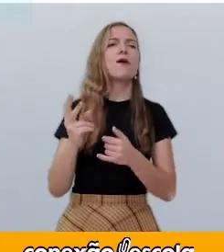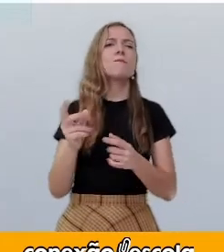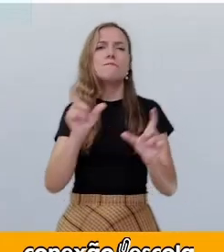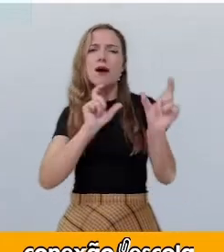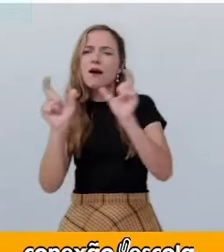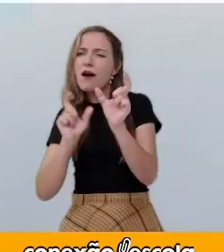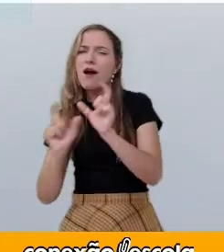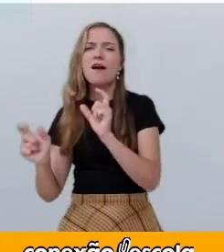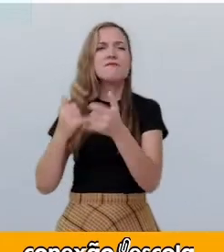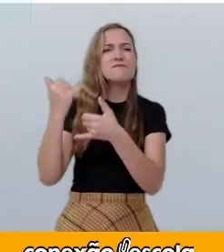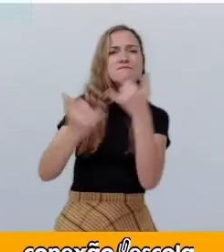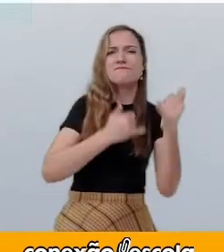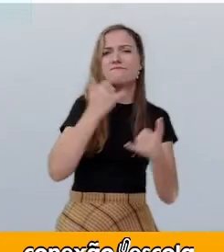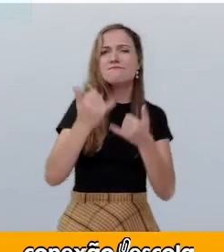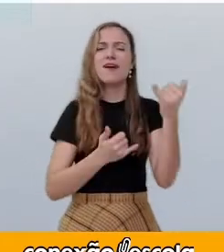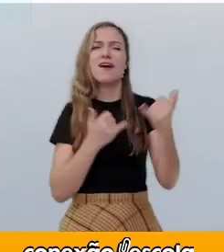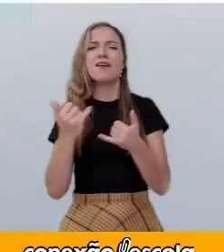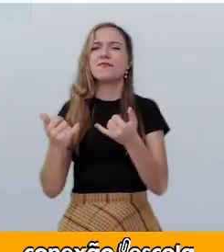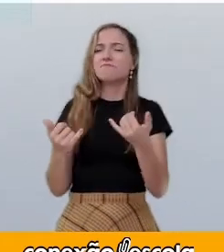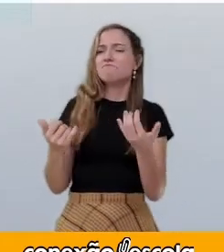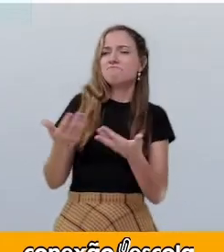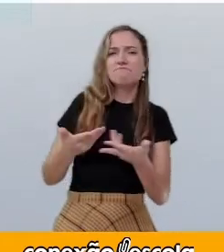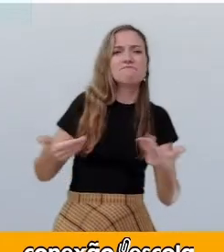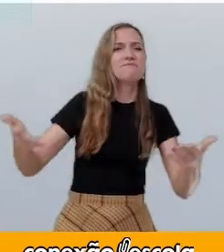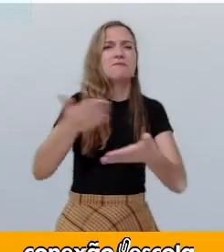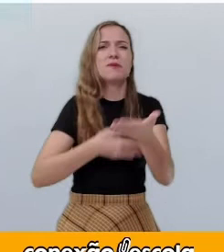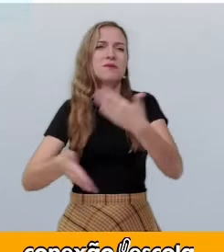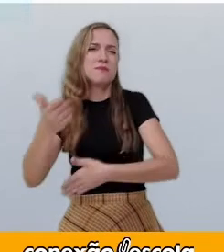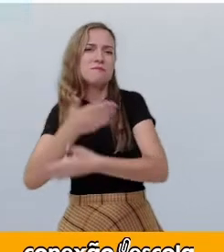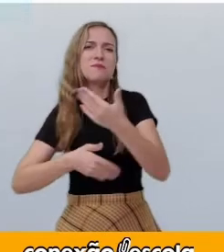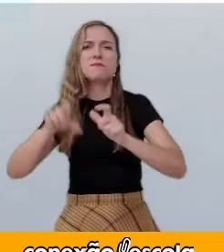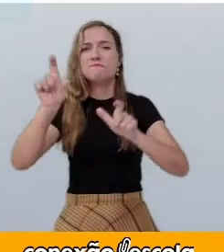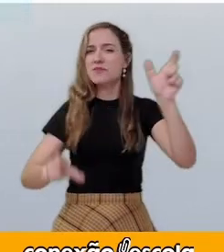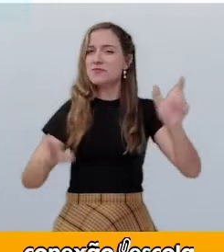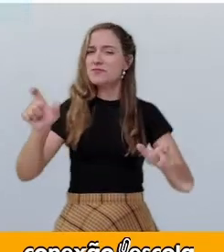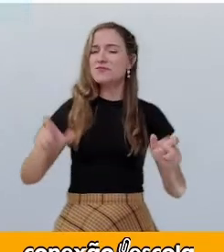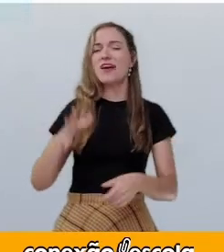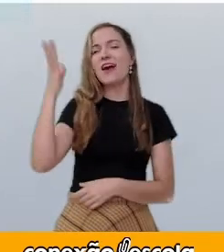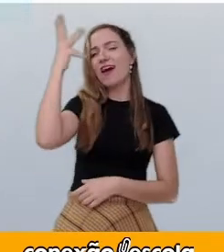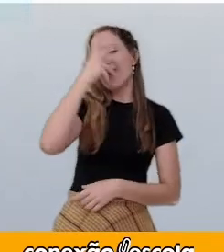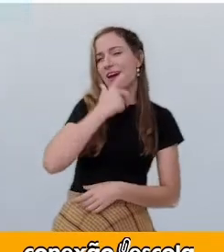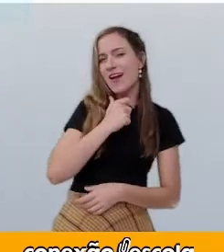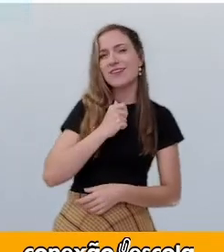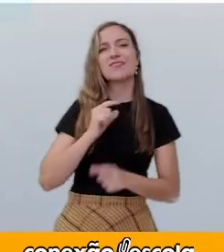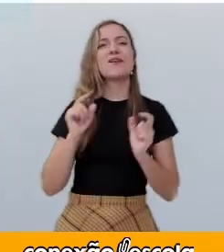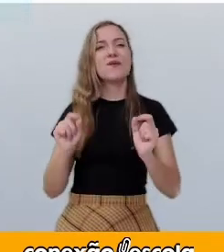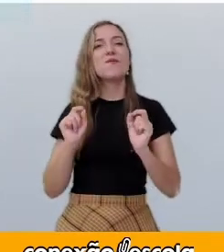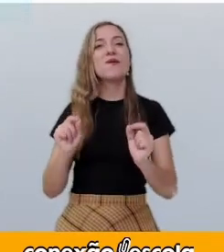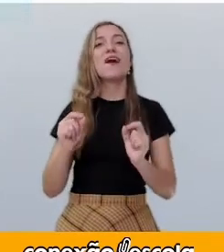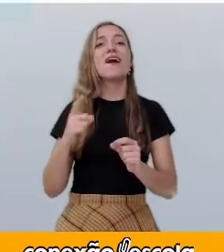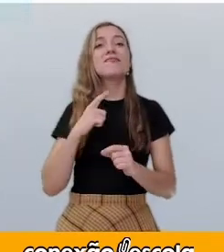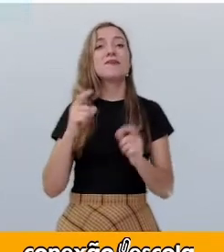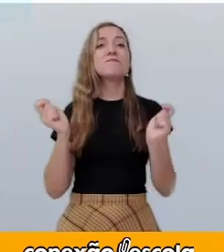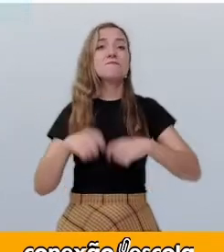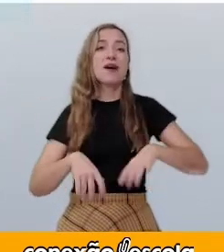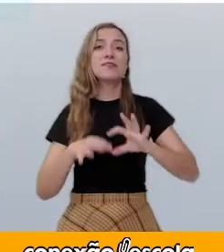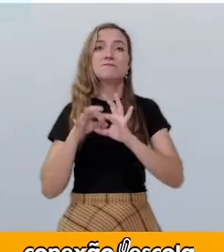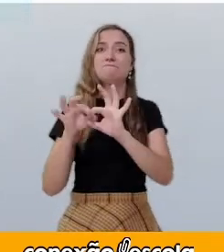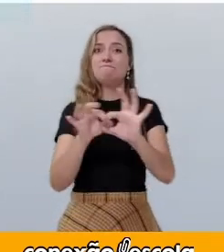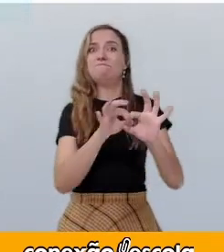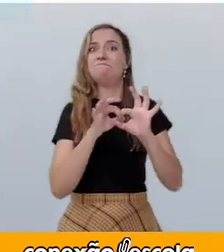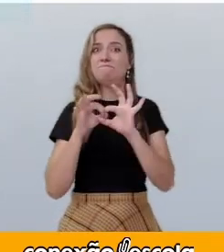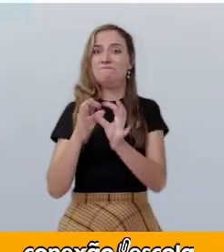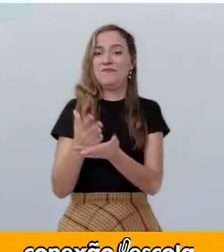as palavras e encantando as pessoas com a beleza do tecido que formava com elas